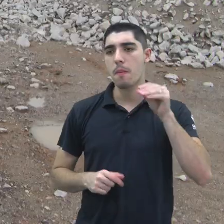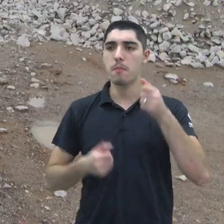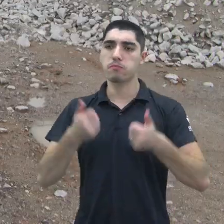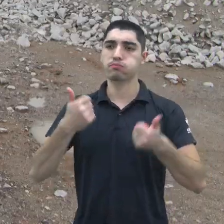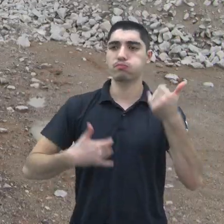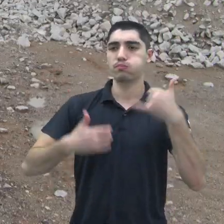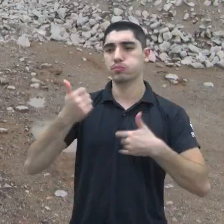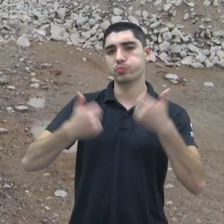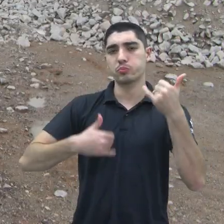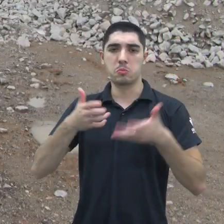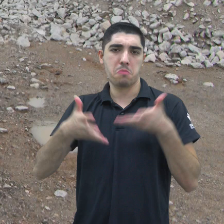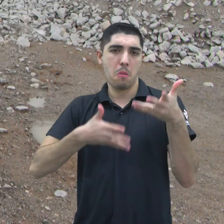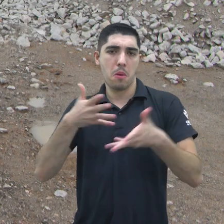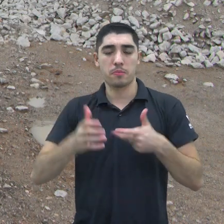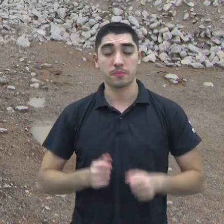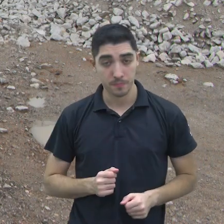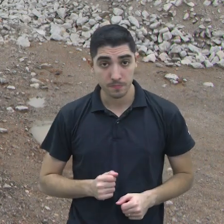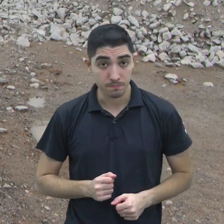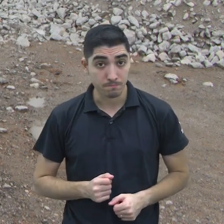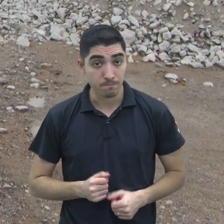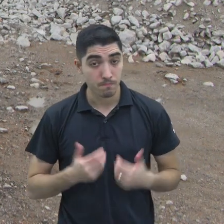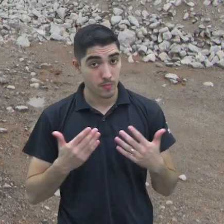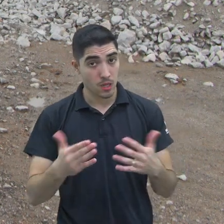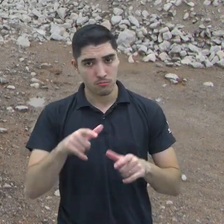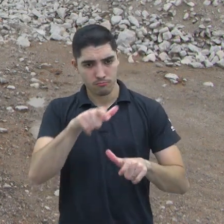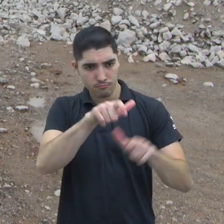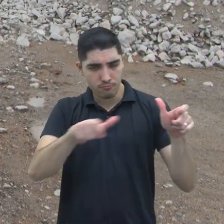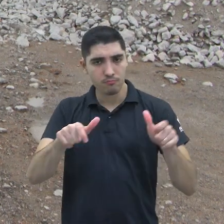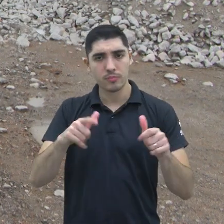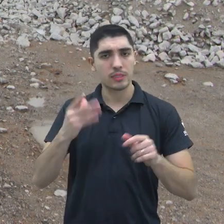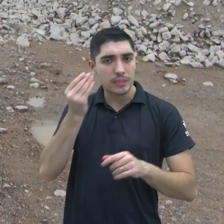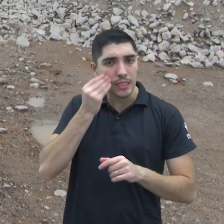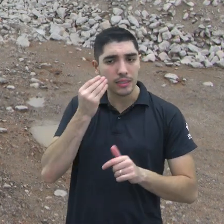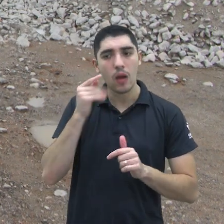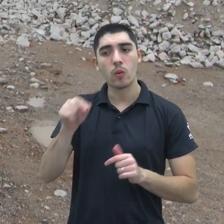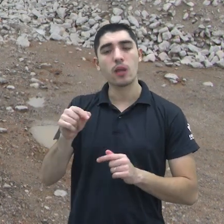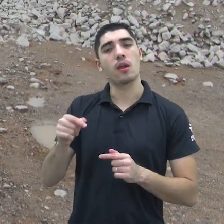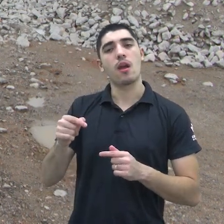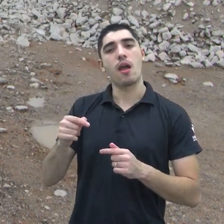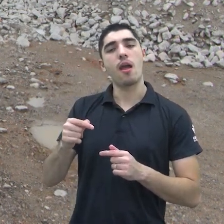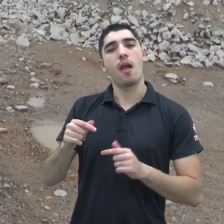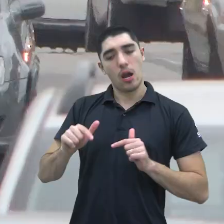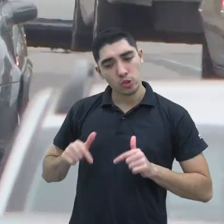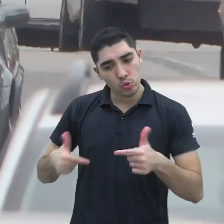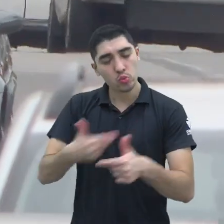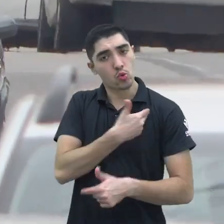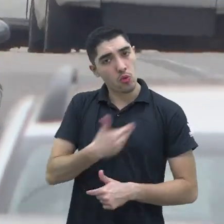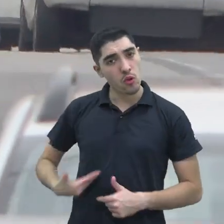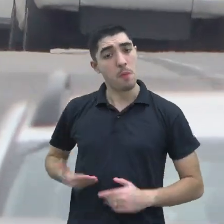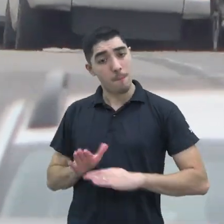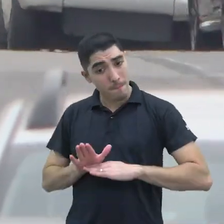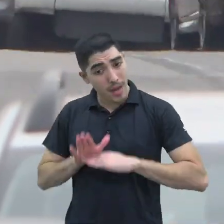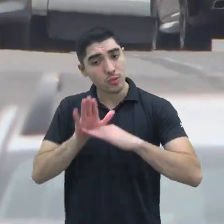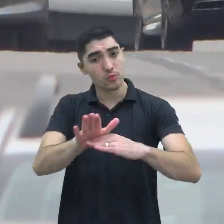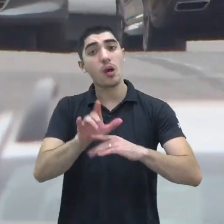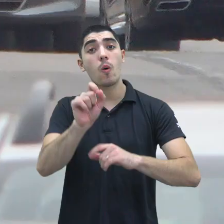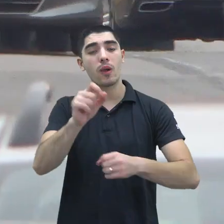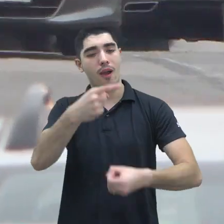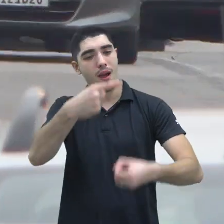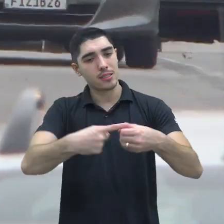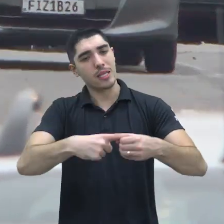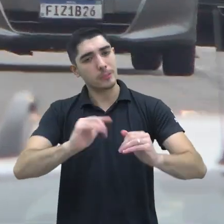palavra. Políticas públicas que pensem no acesso e facilidade de toda a população são fundamentais